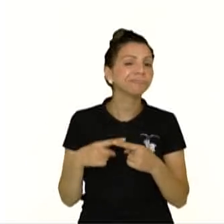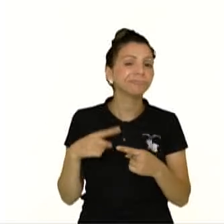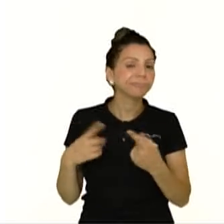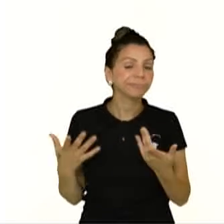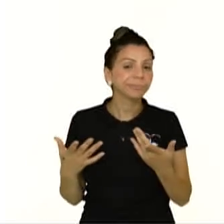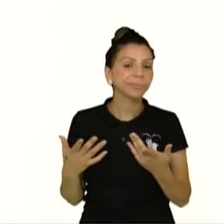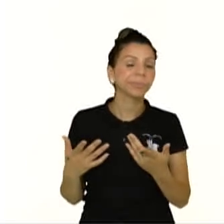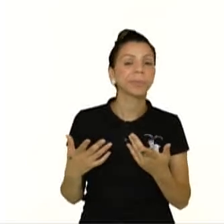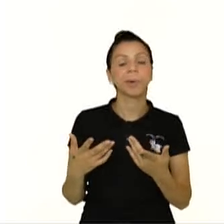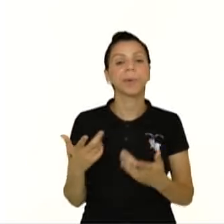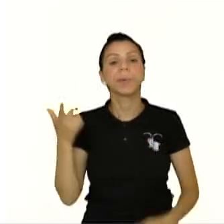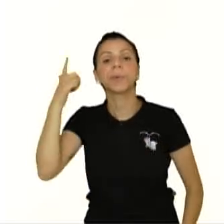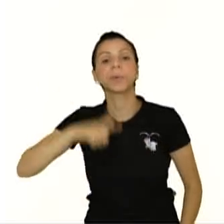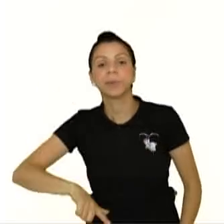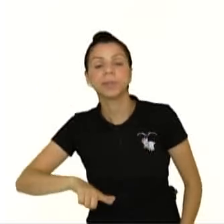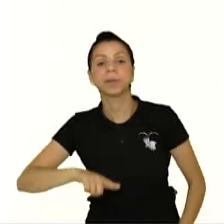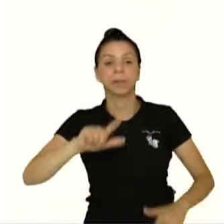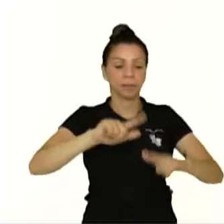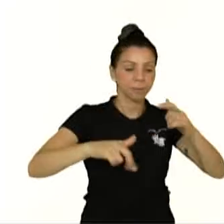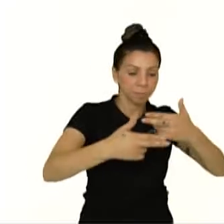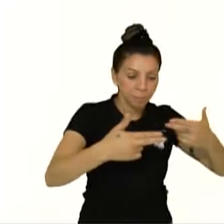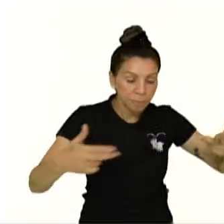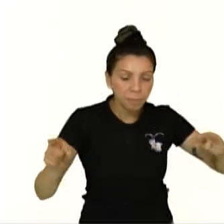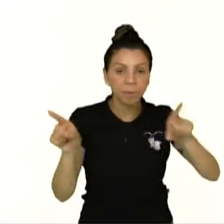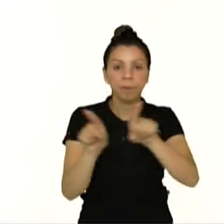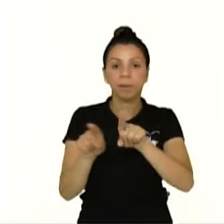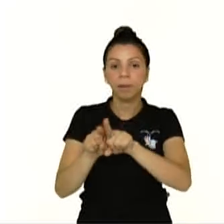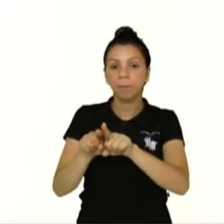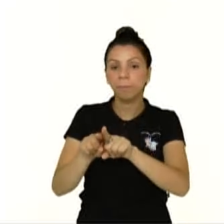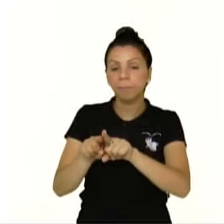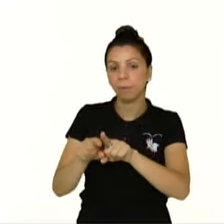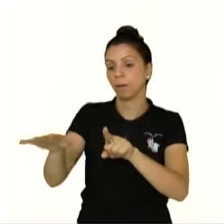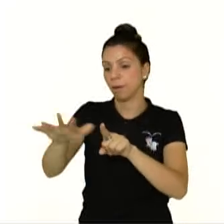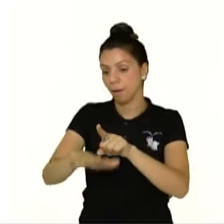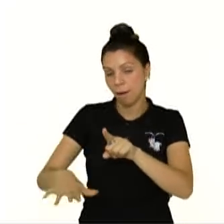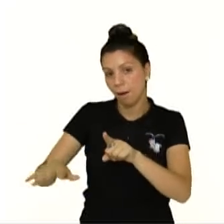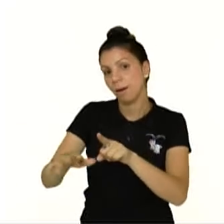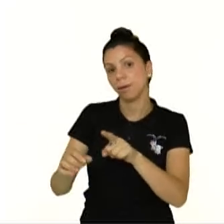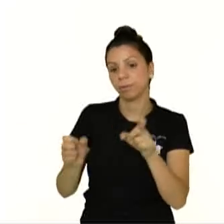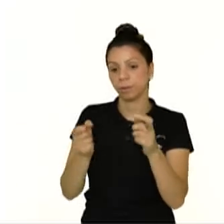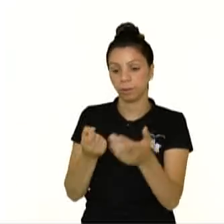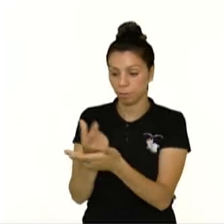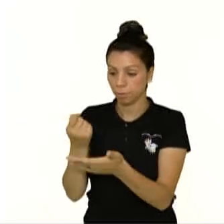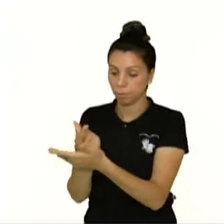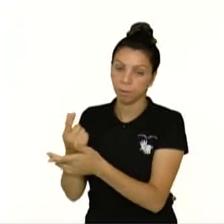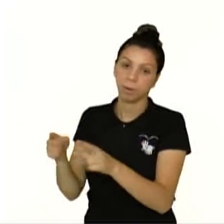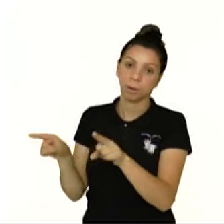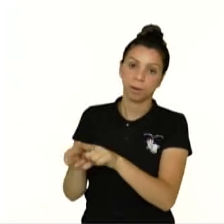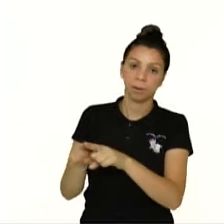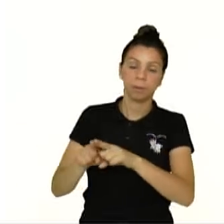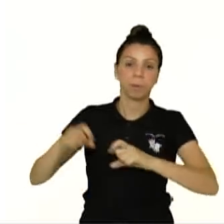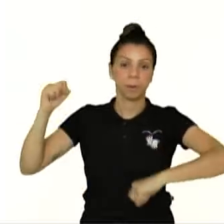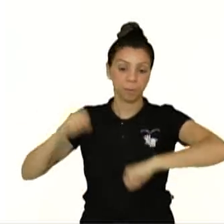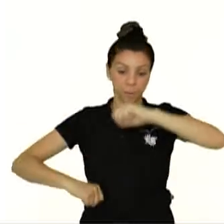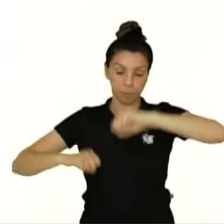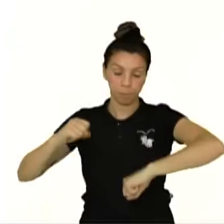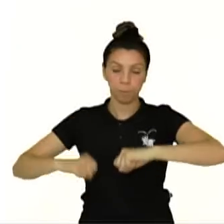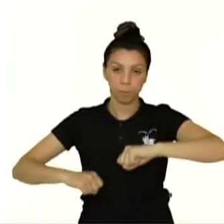conseguir matéria-prima, mercado consumidor e assim fortalecer a indústria dos seus respectivos países.